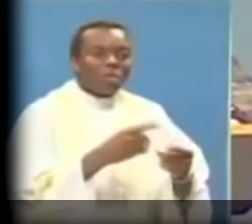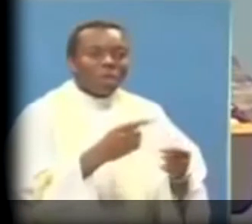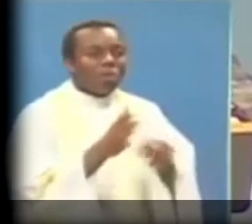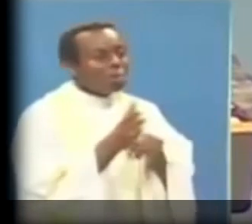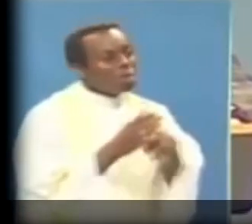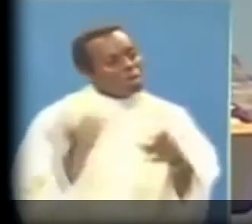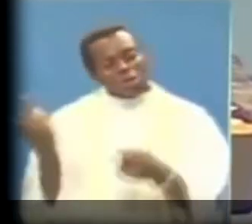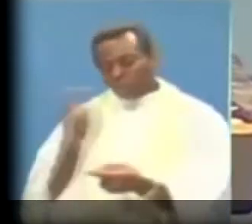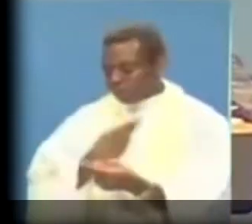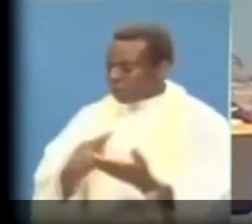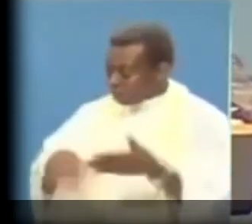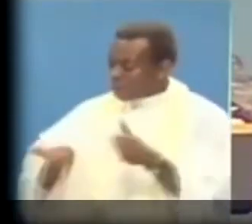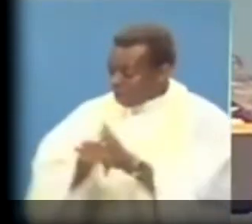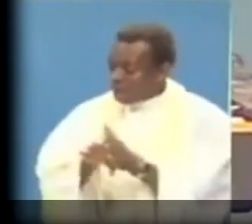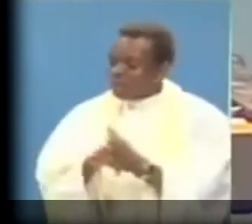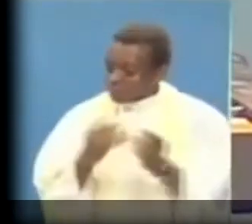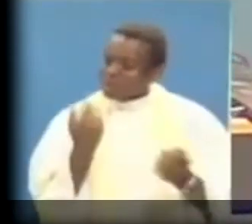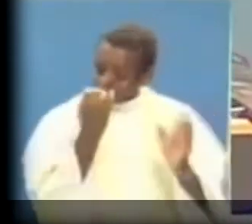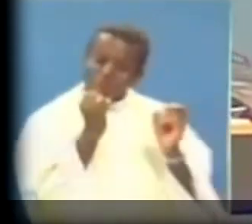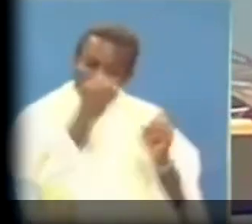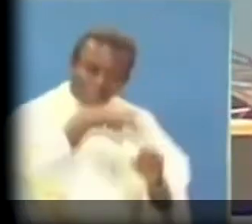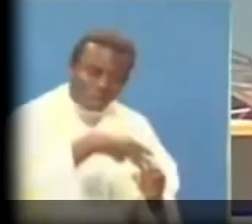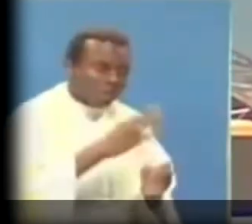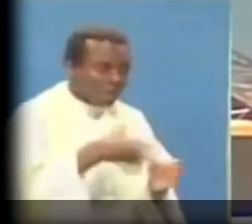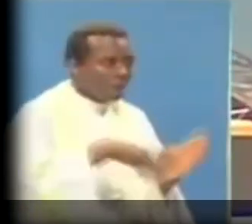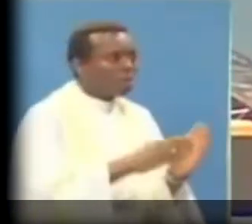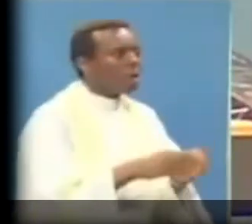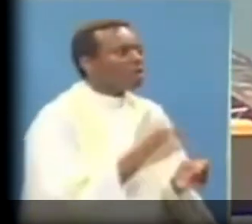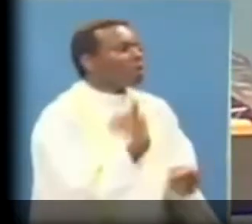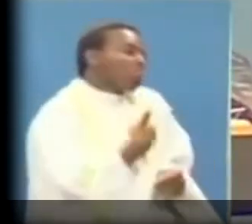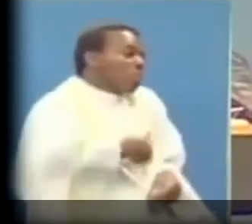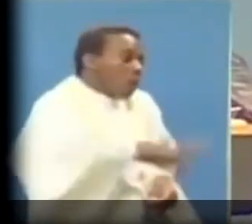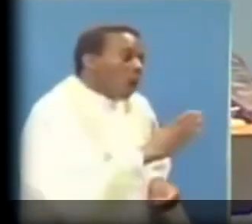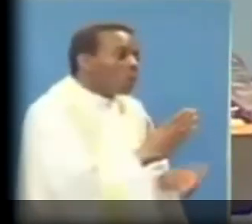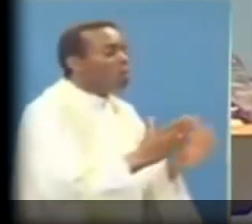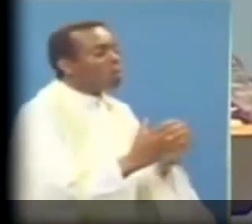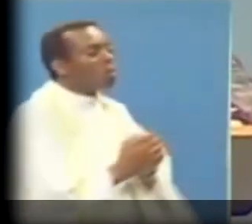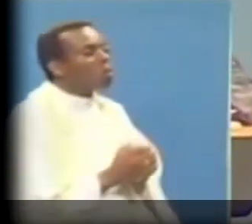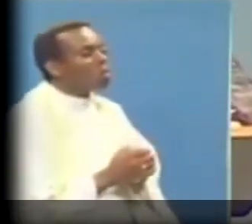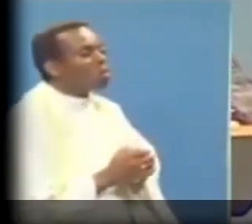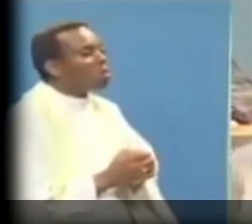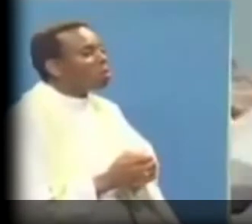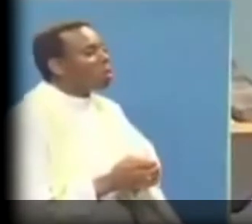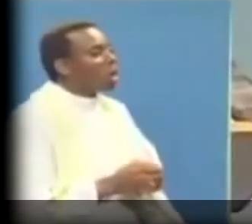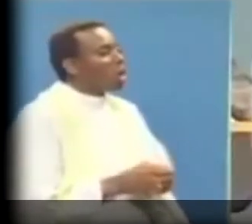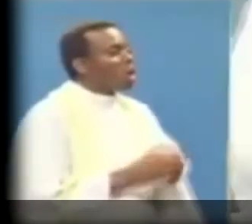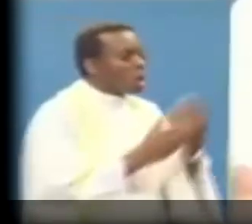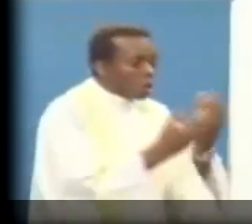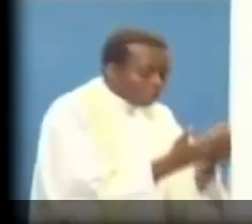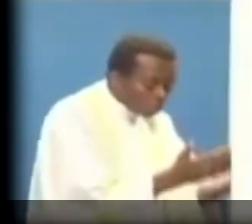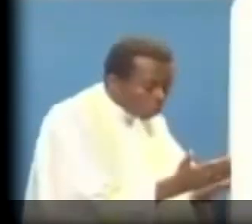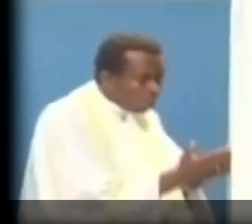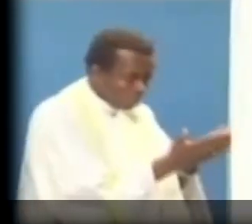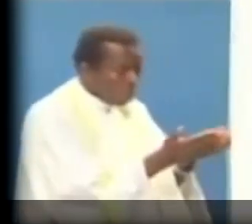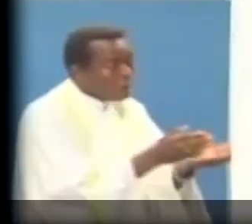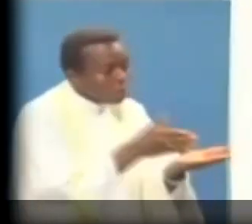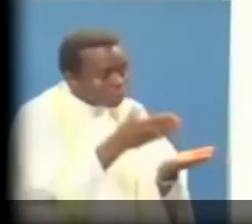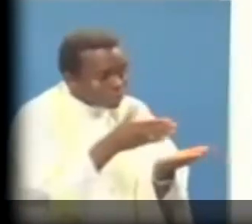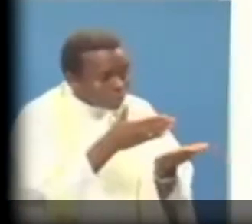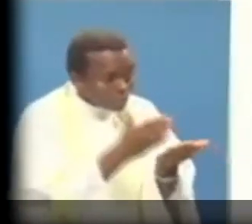Chegaram Ah já vou lá fechou o